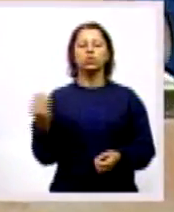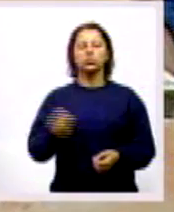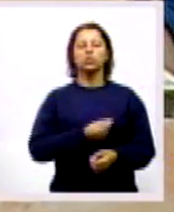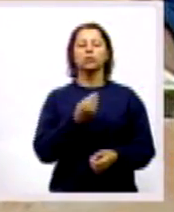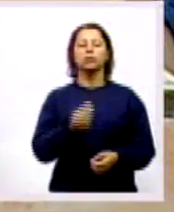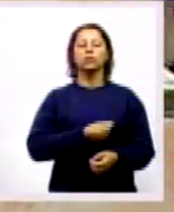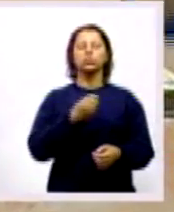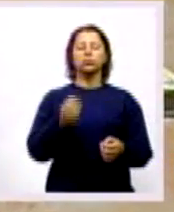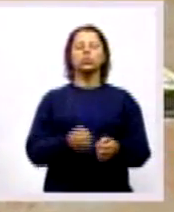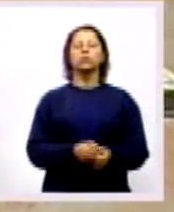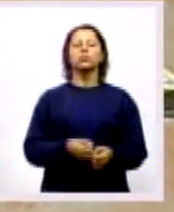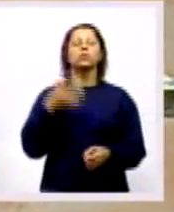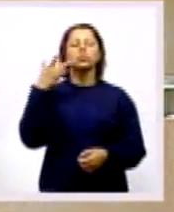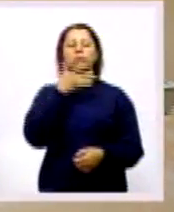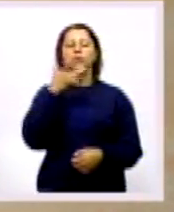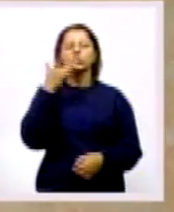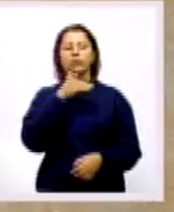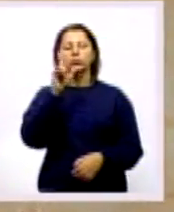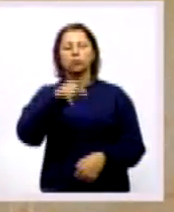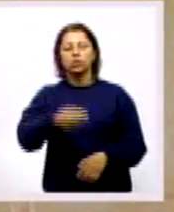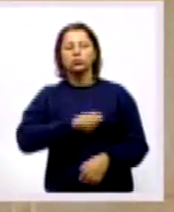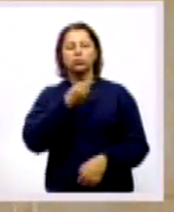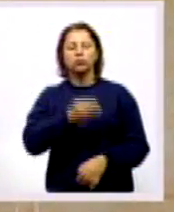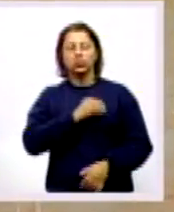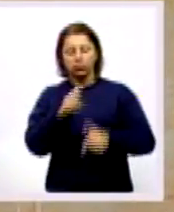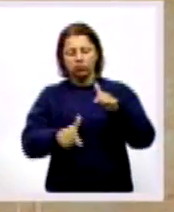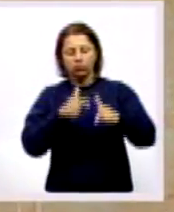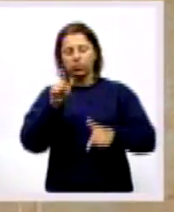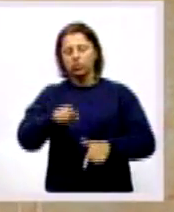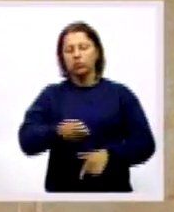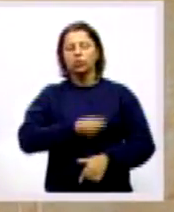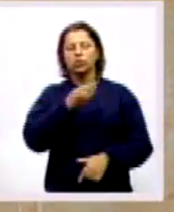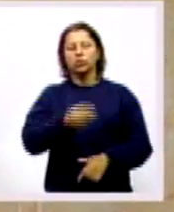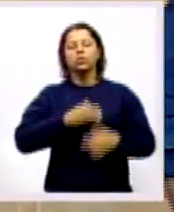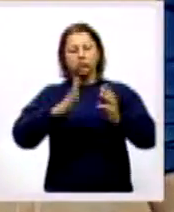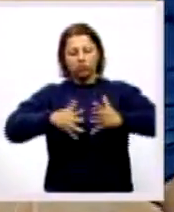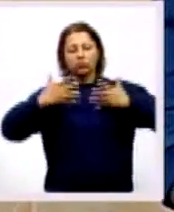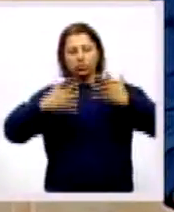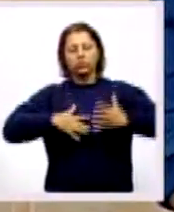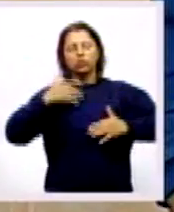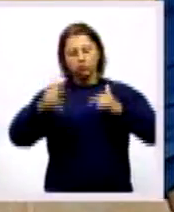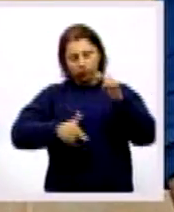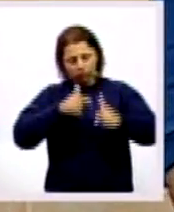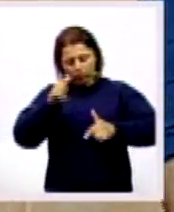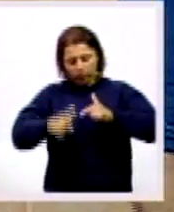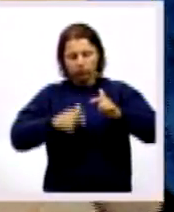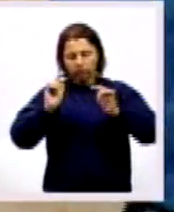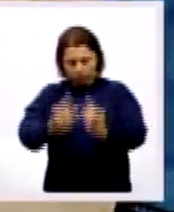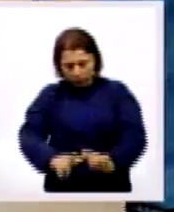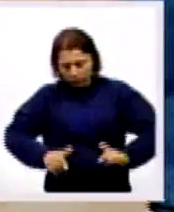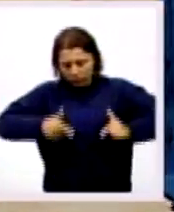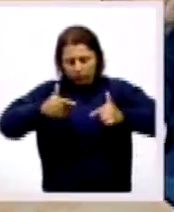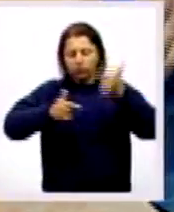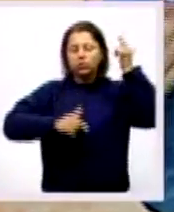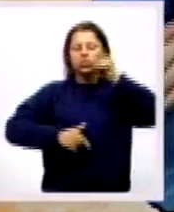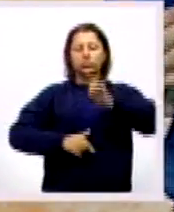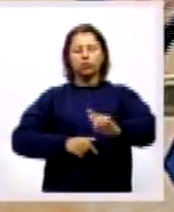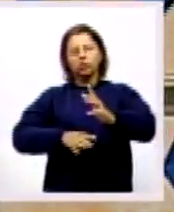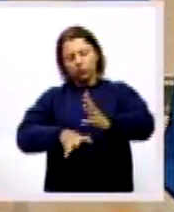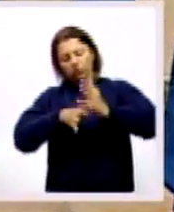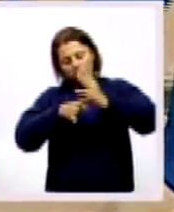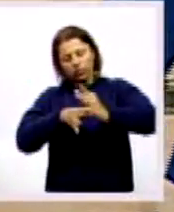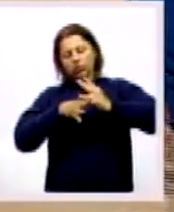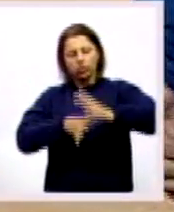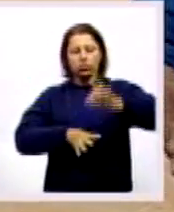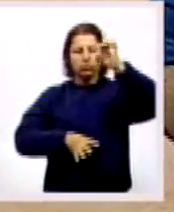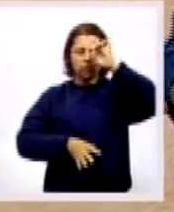com sabor é a vida do trabalho, é a vida da luta, é a vida da alegria, é a vida de você encarar todos os dias os